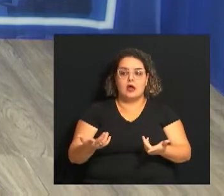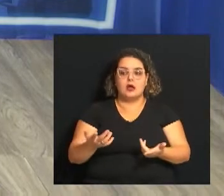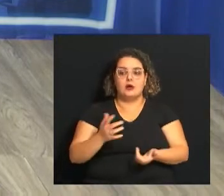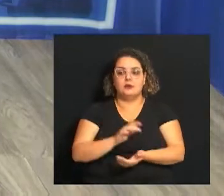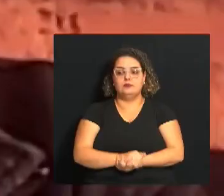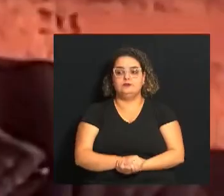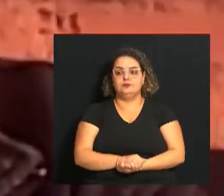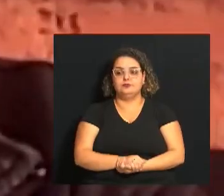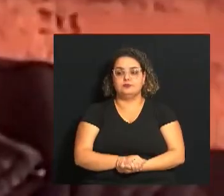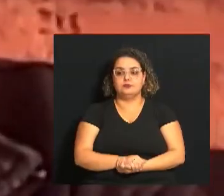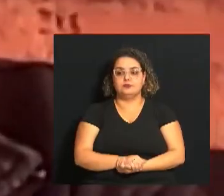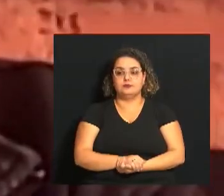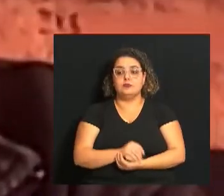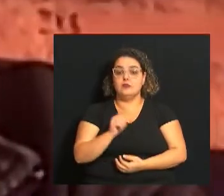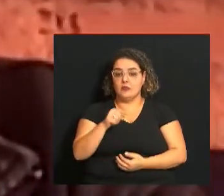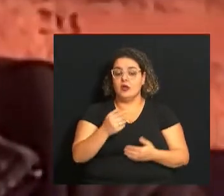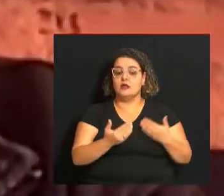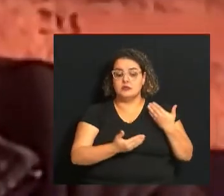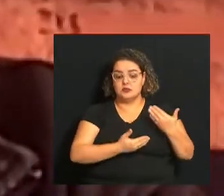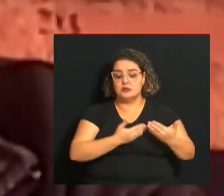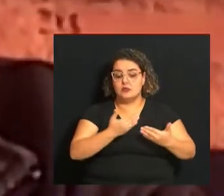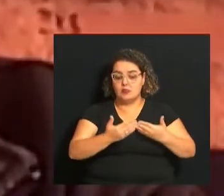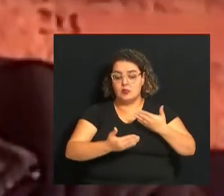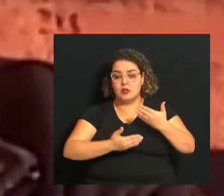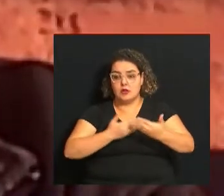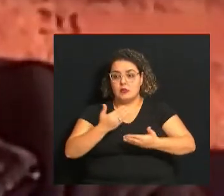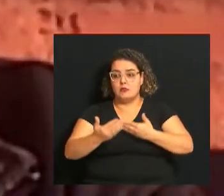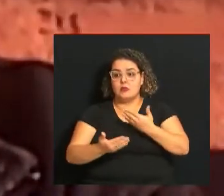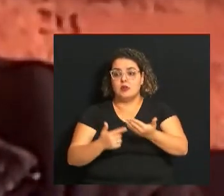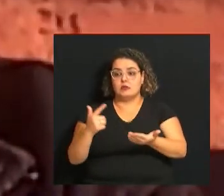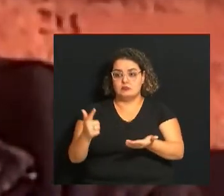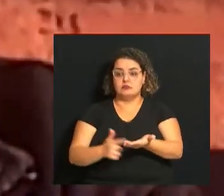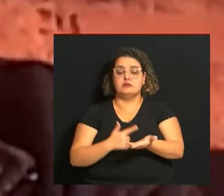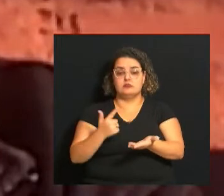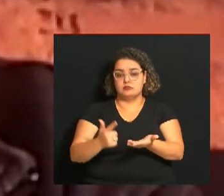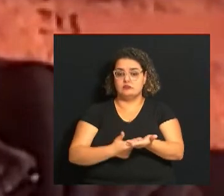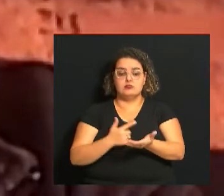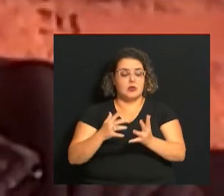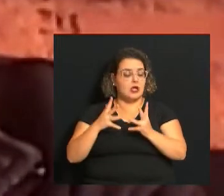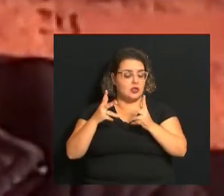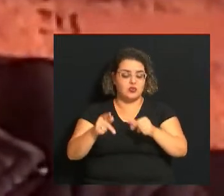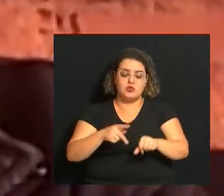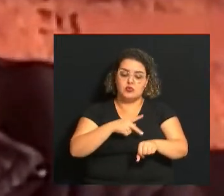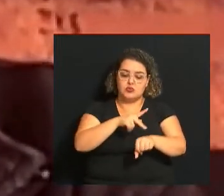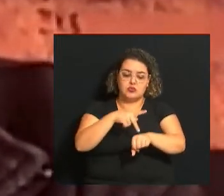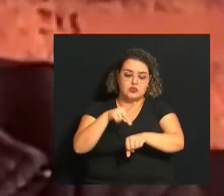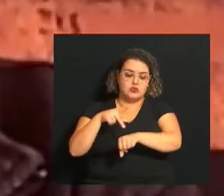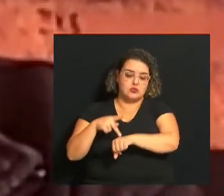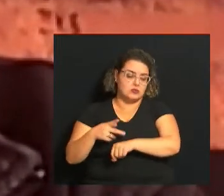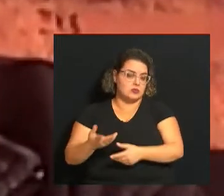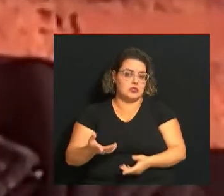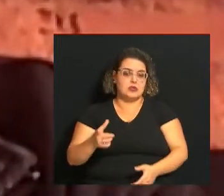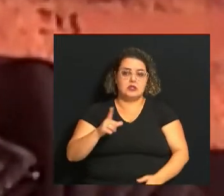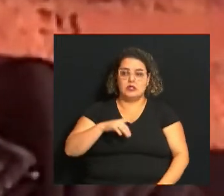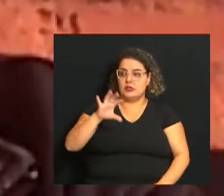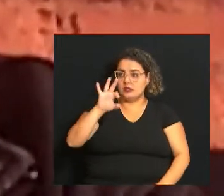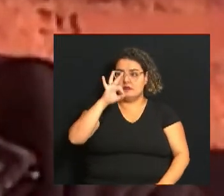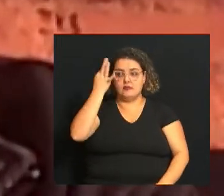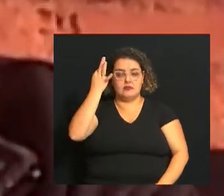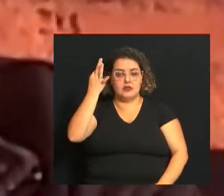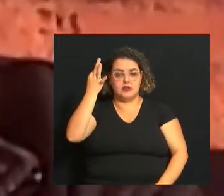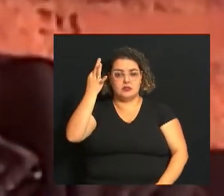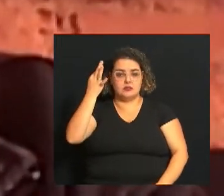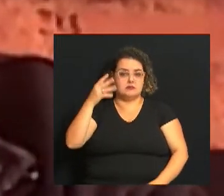Não, esse é um processo que eu trato no livro, em todos os países, né? Você tem na França, por exemplo, que é um